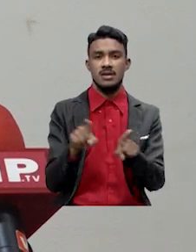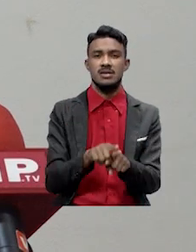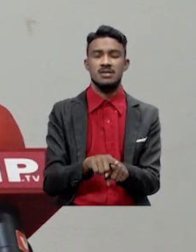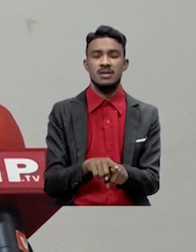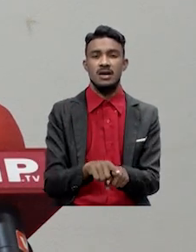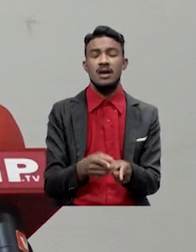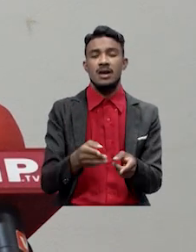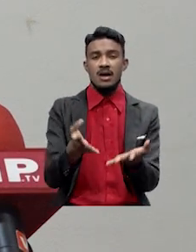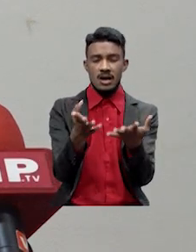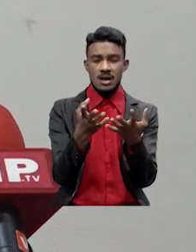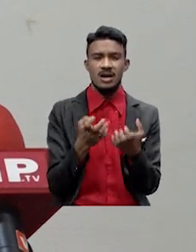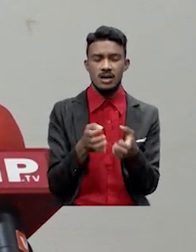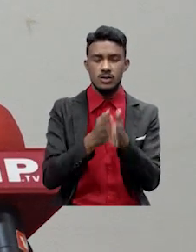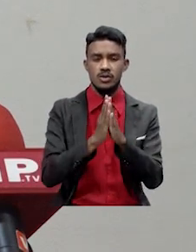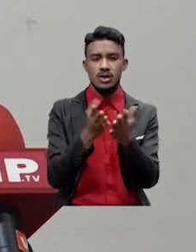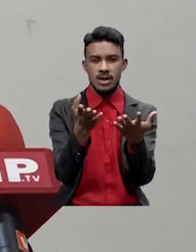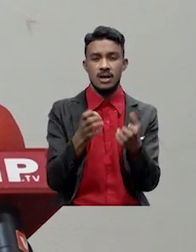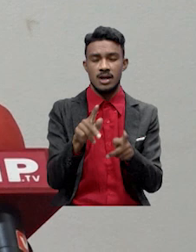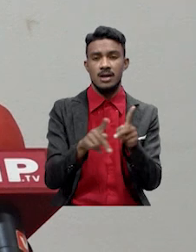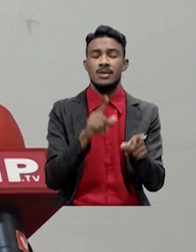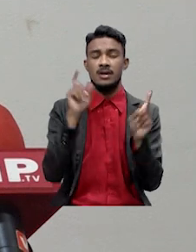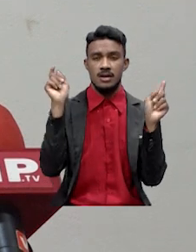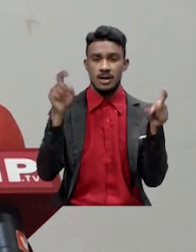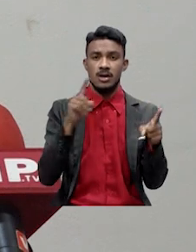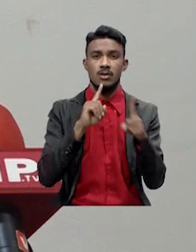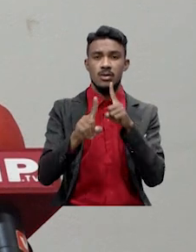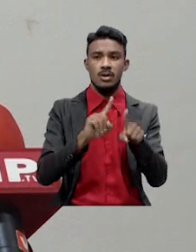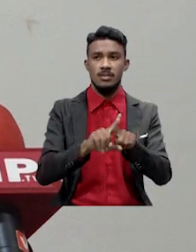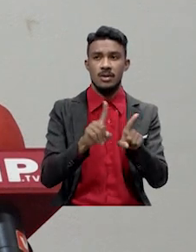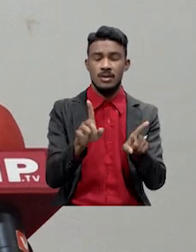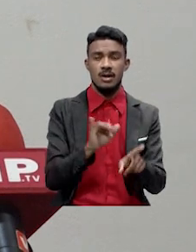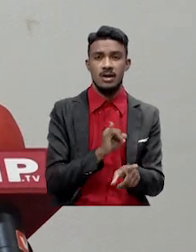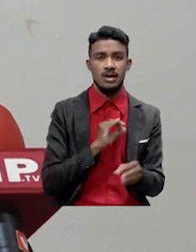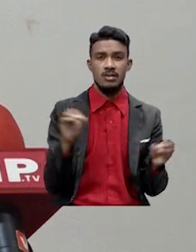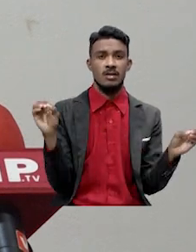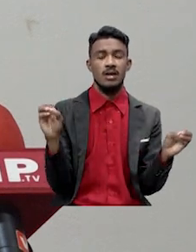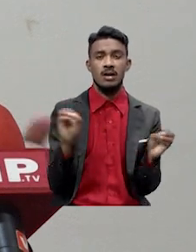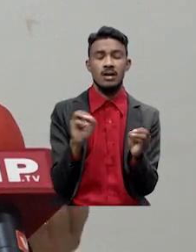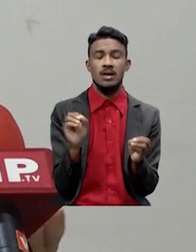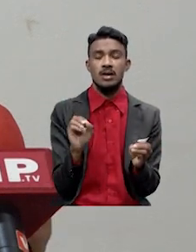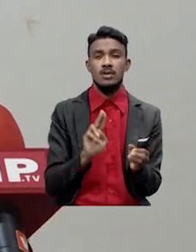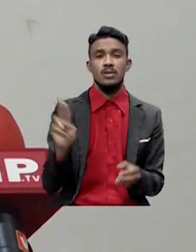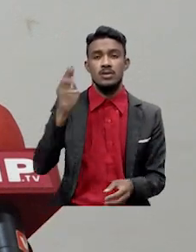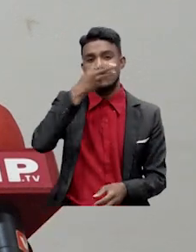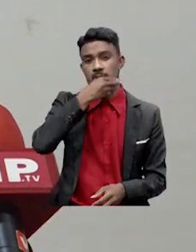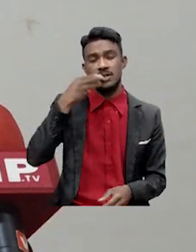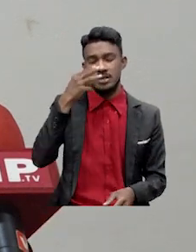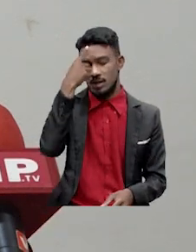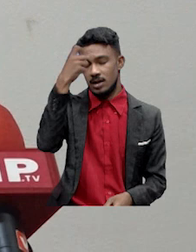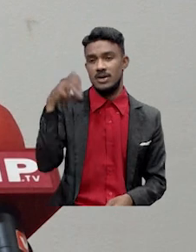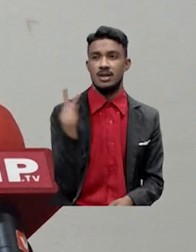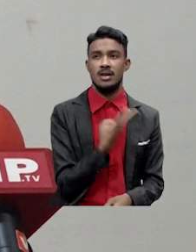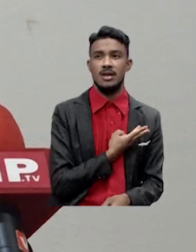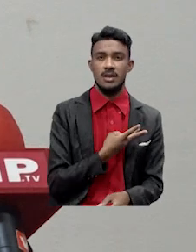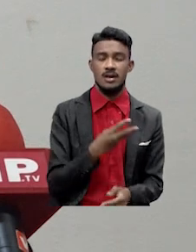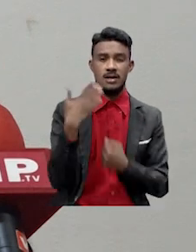cara ema tem que colher. Mas lá essa how agora colheu imas, how confortável ela usa máscara, também itenerá lá ia restrições,